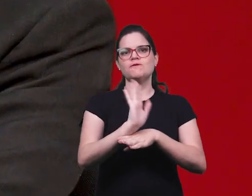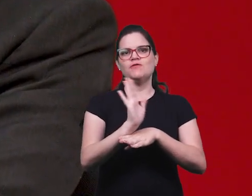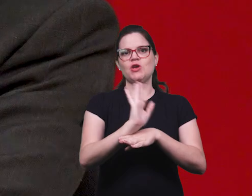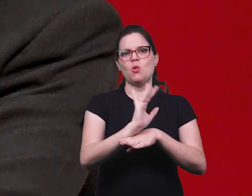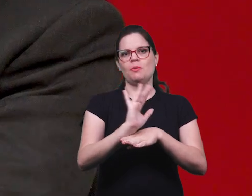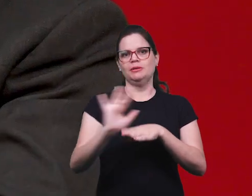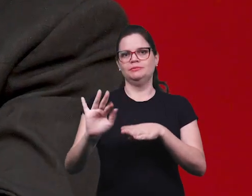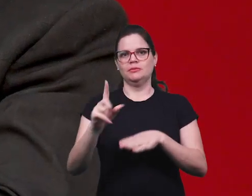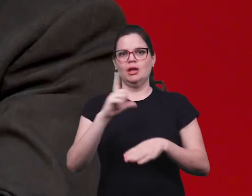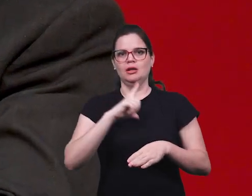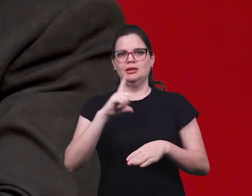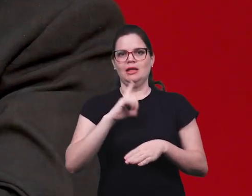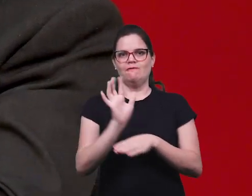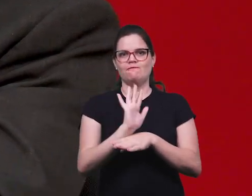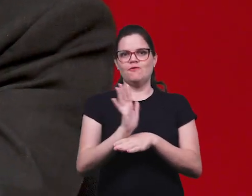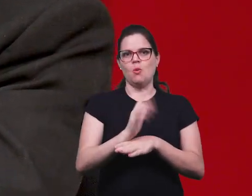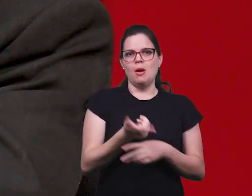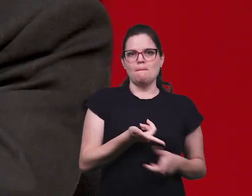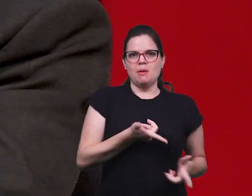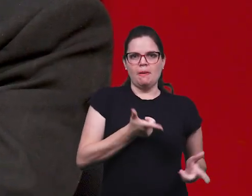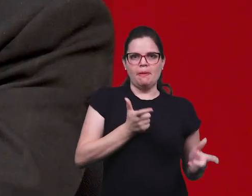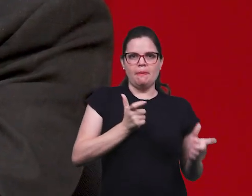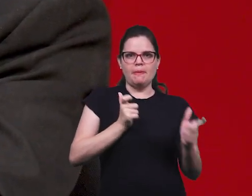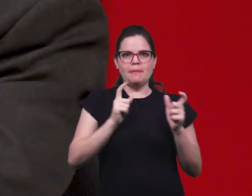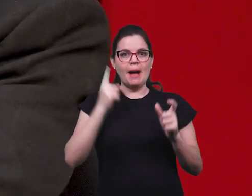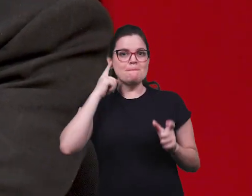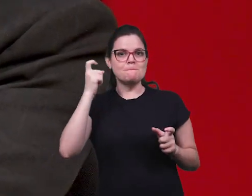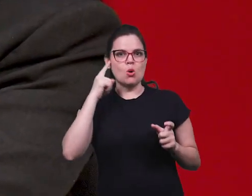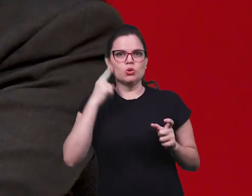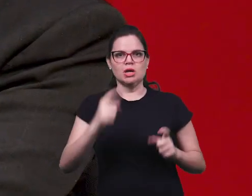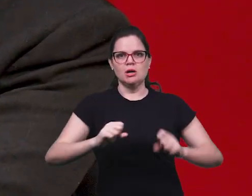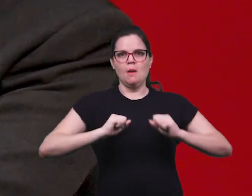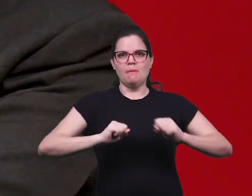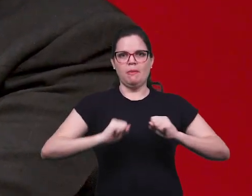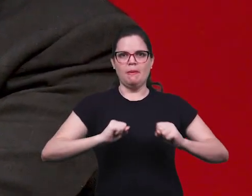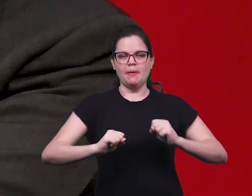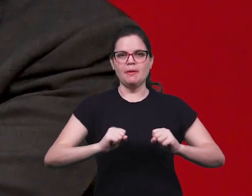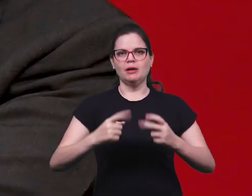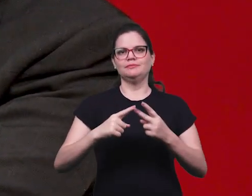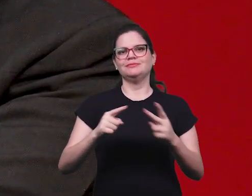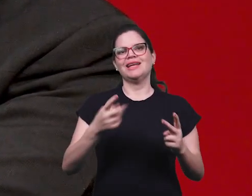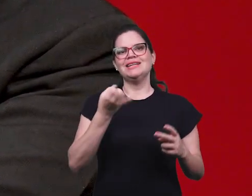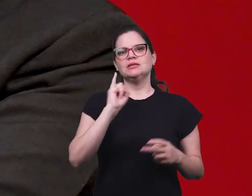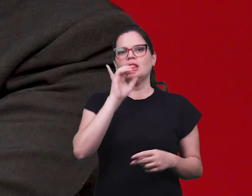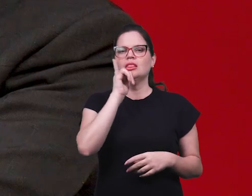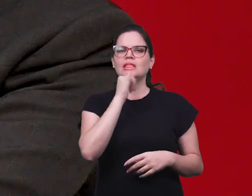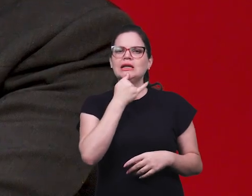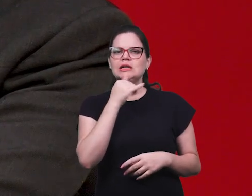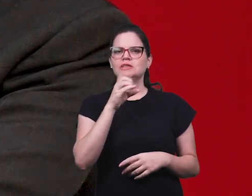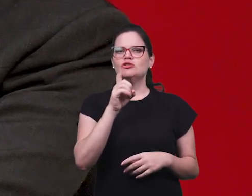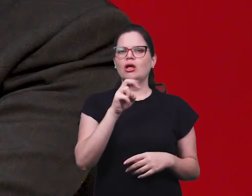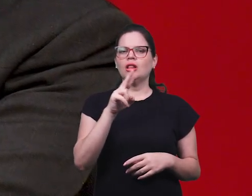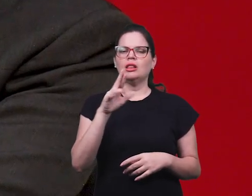de ação, aí você coloca uma música mais acelerada, um drama, aí mais uma vez uma música mais